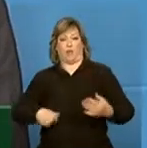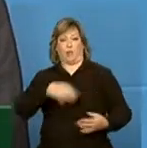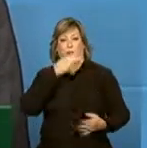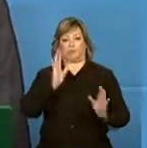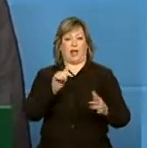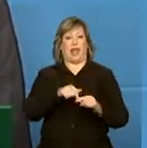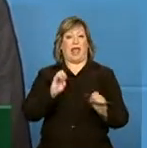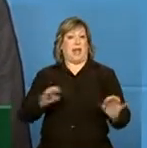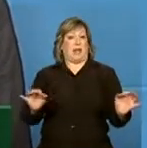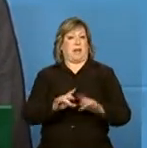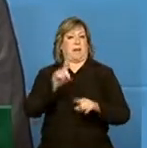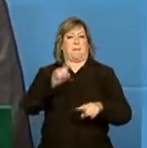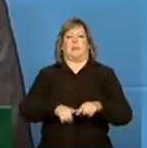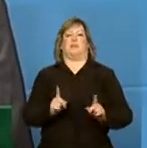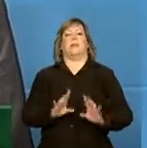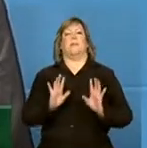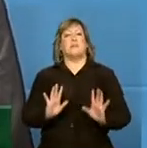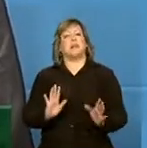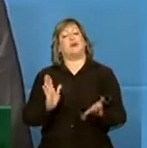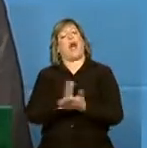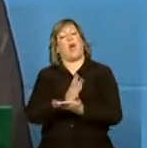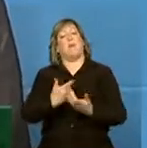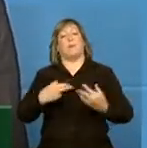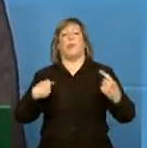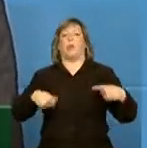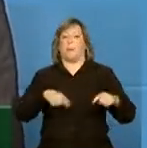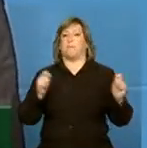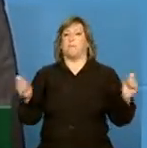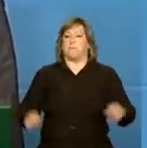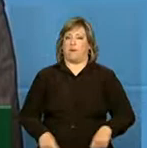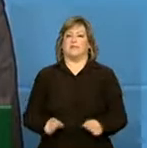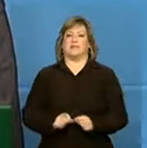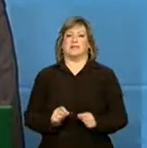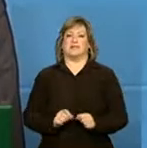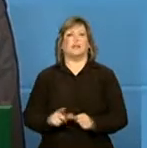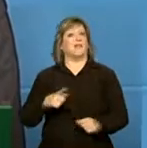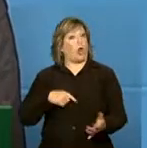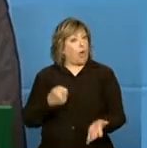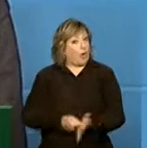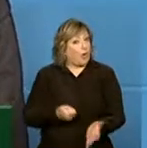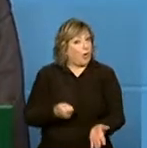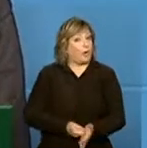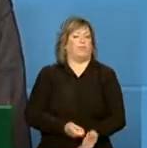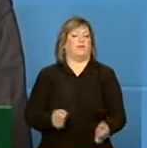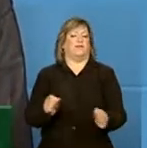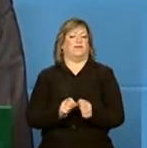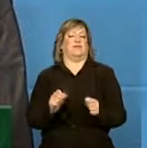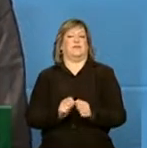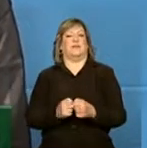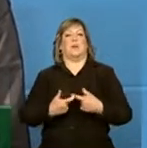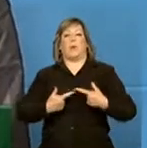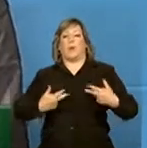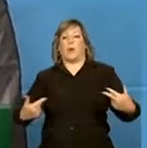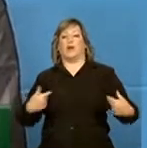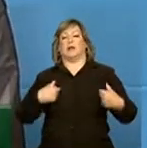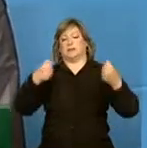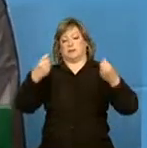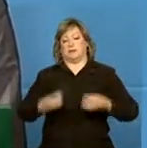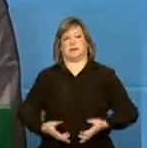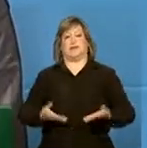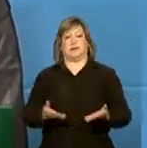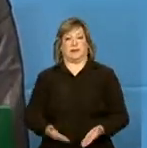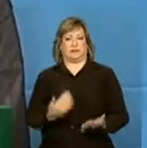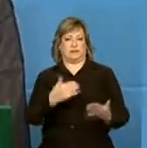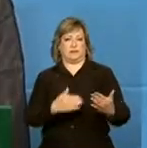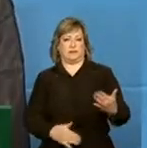propusemos, mas pelo menos alguma coisa nós podemos. Nós temos aí a obrigação de fazer alguma coisa que eu listei aqui. Se